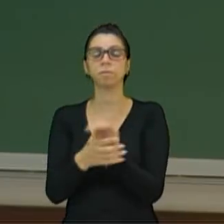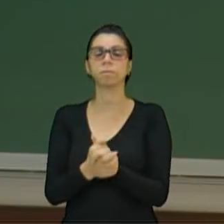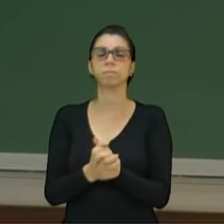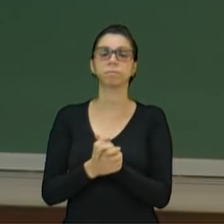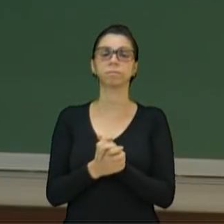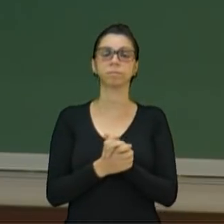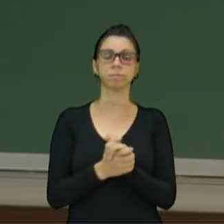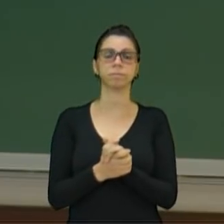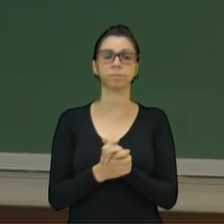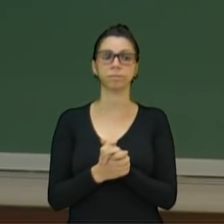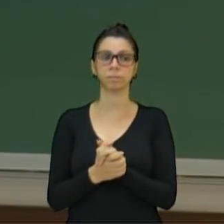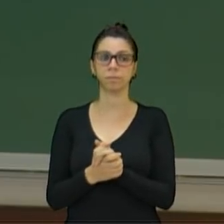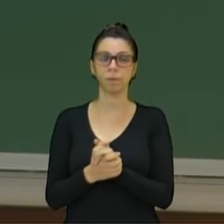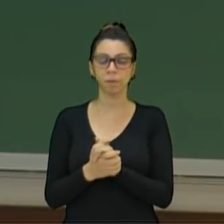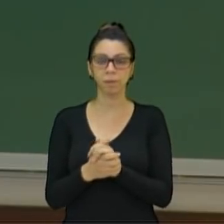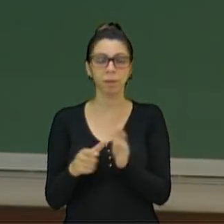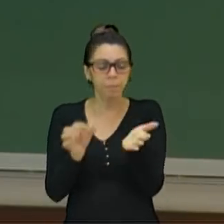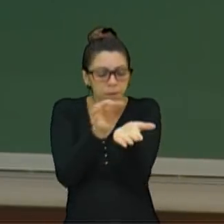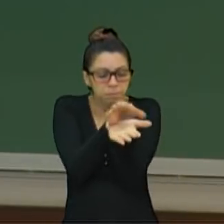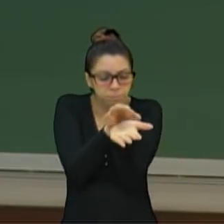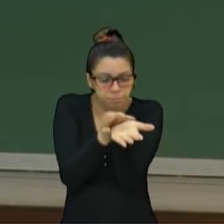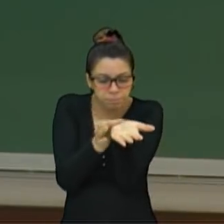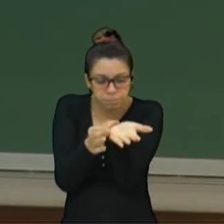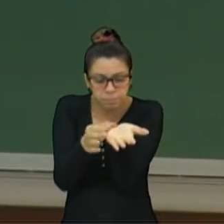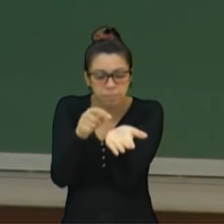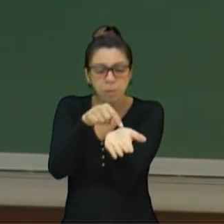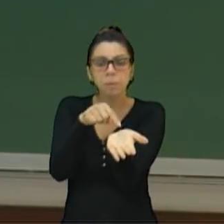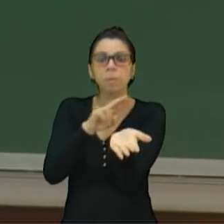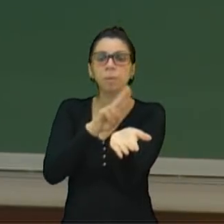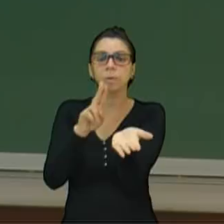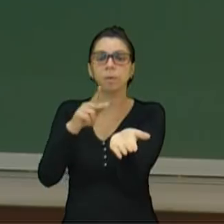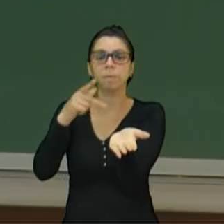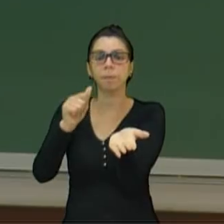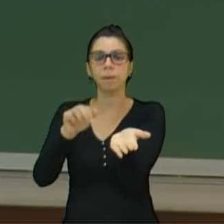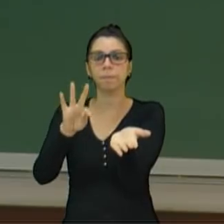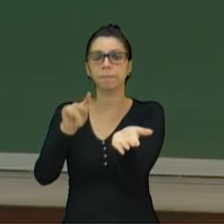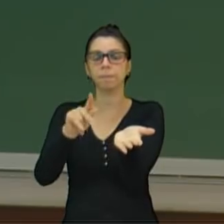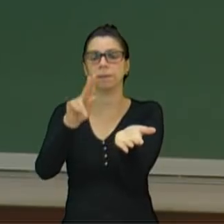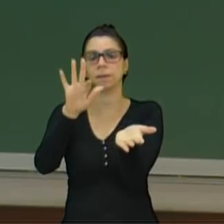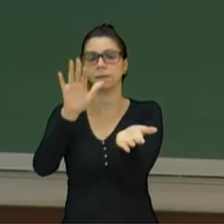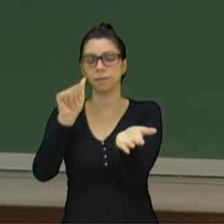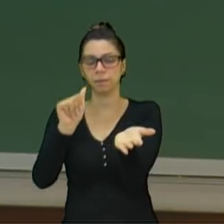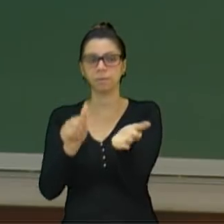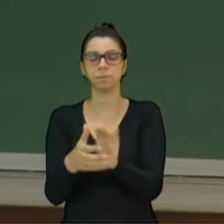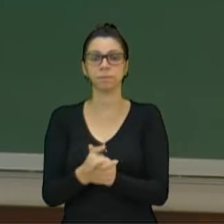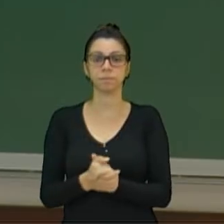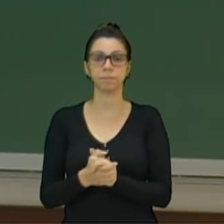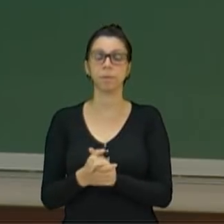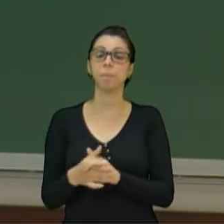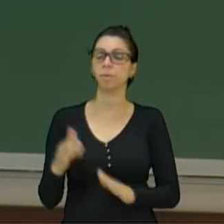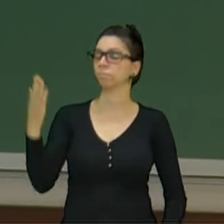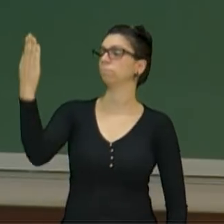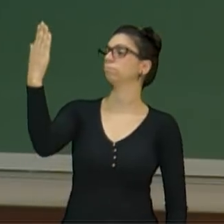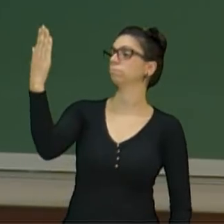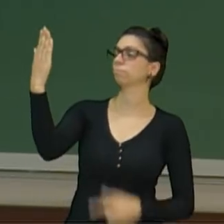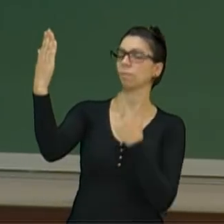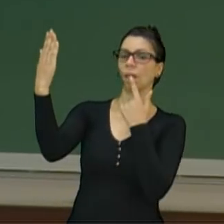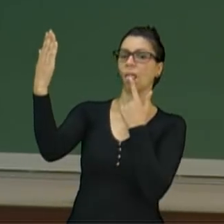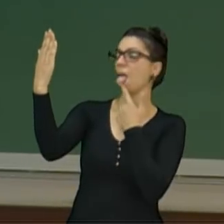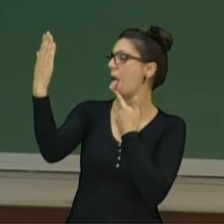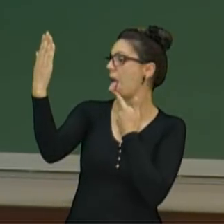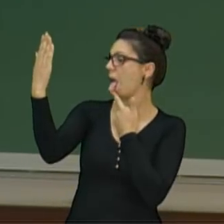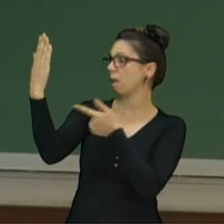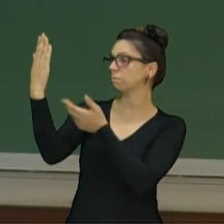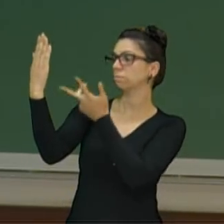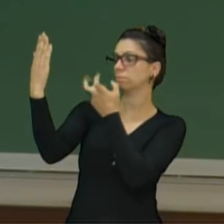chamadas papilas gustativas. Se você for na frente do espelho e mostrar a língua para você mesmo, perceba que a nossa